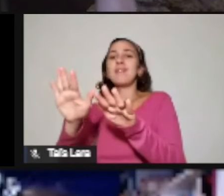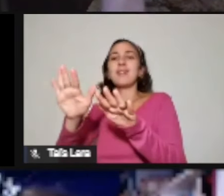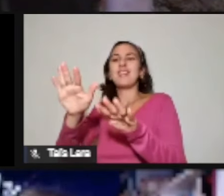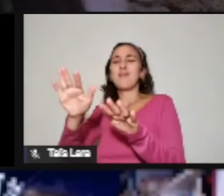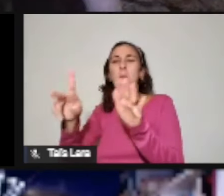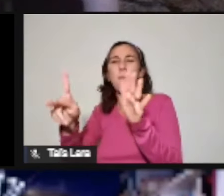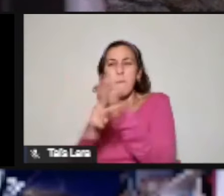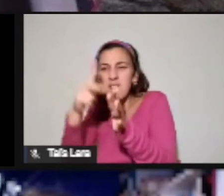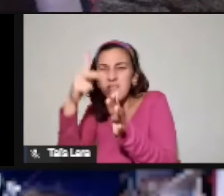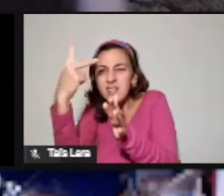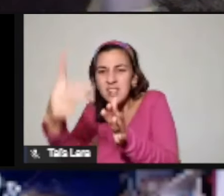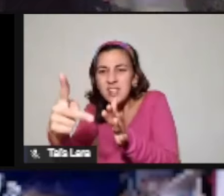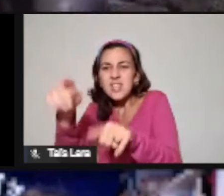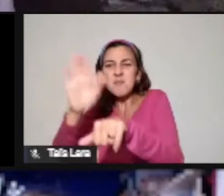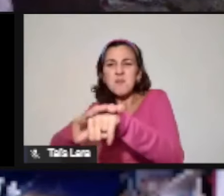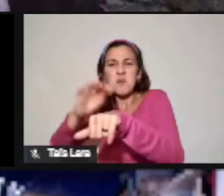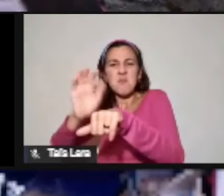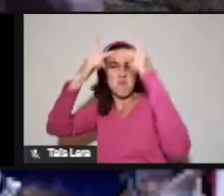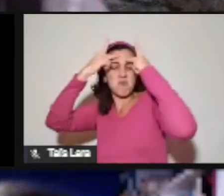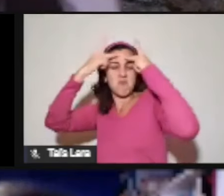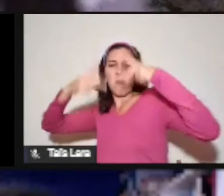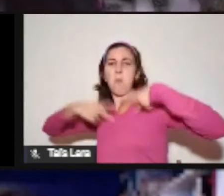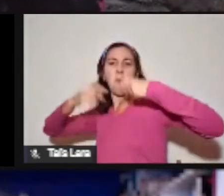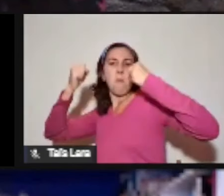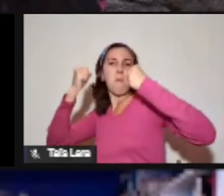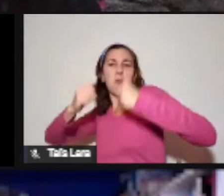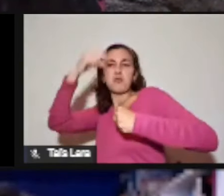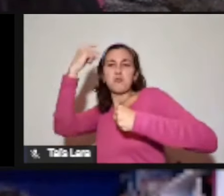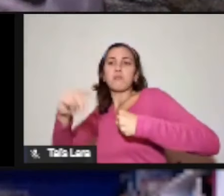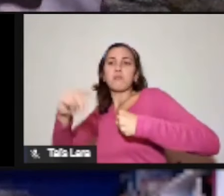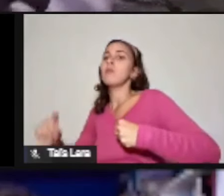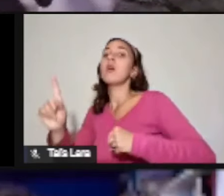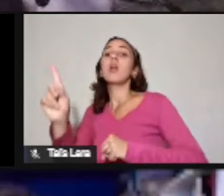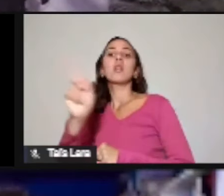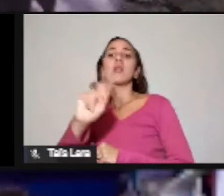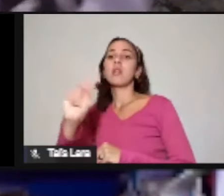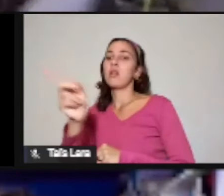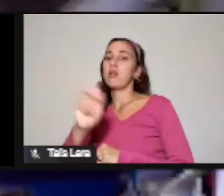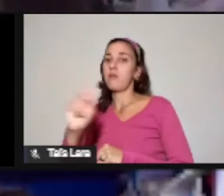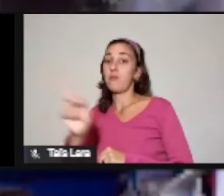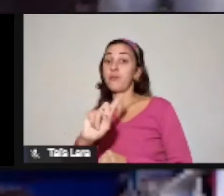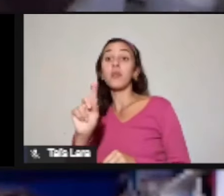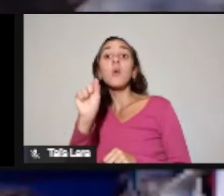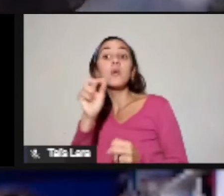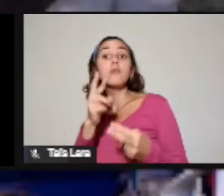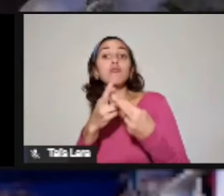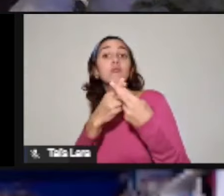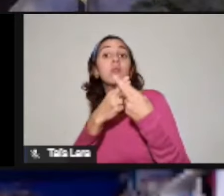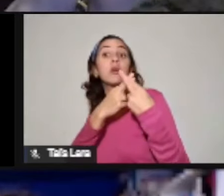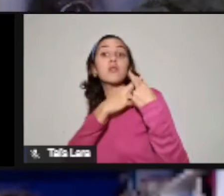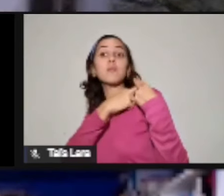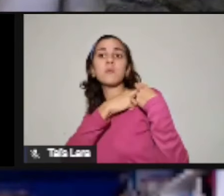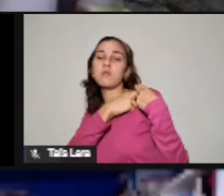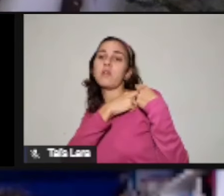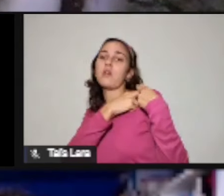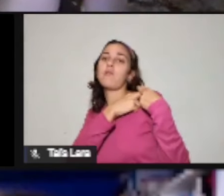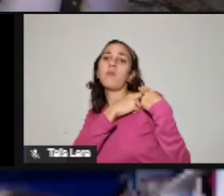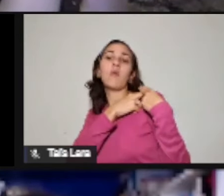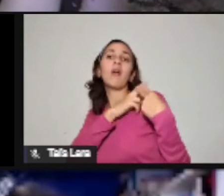pai, a mãe, os dois pais, as duas mães, como responsáveis. Isso quer dizer que se você é responsável e não é dono, não